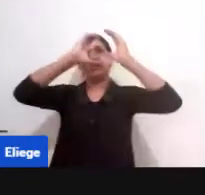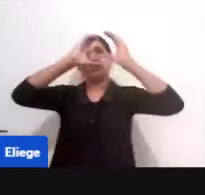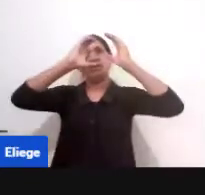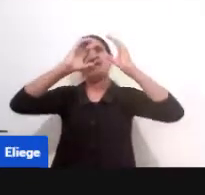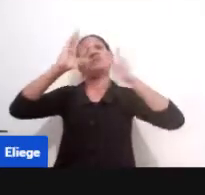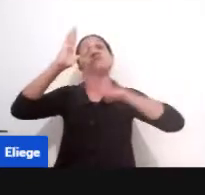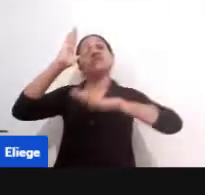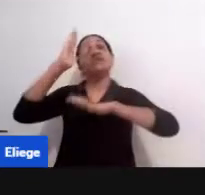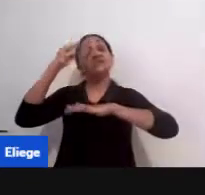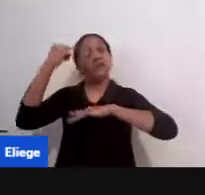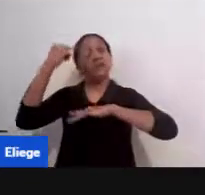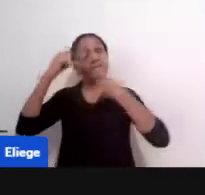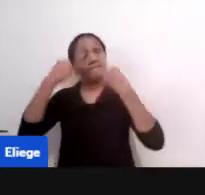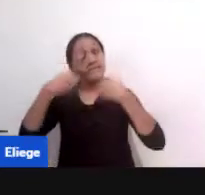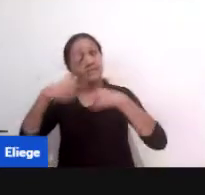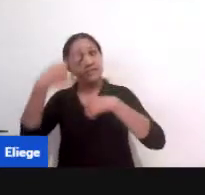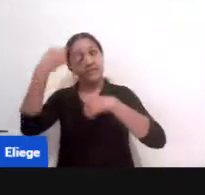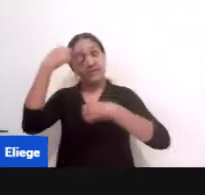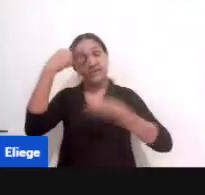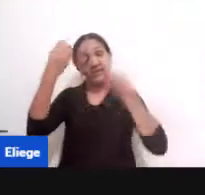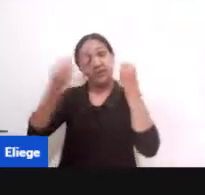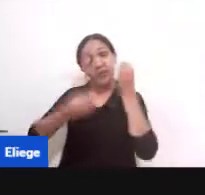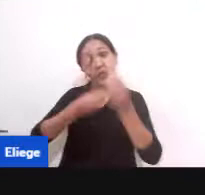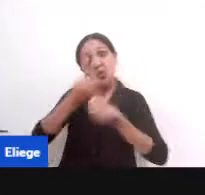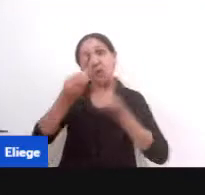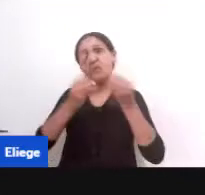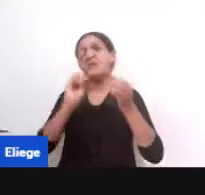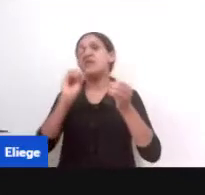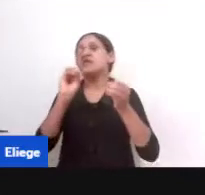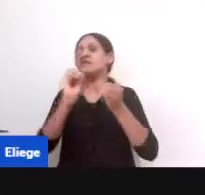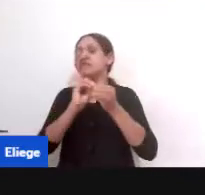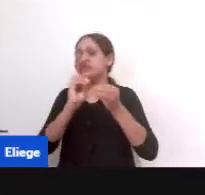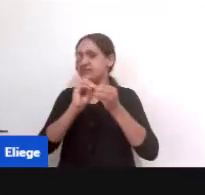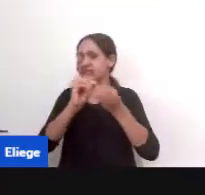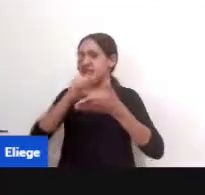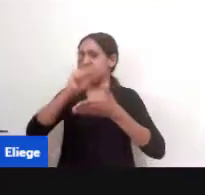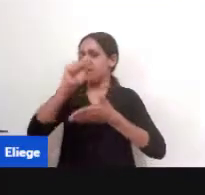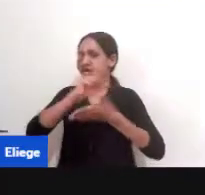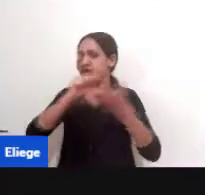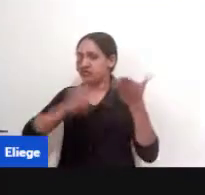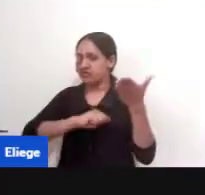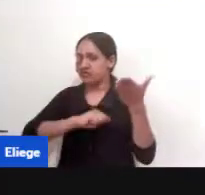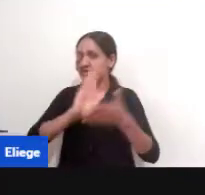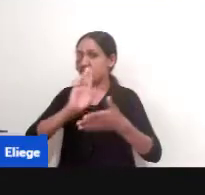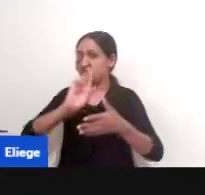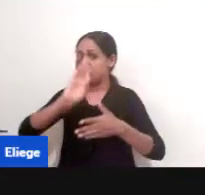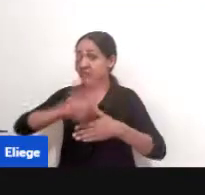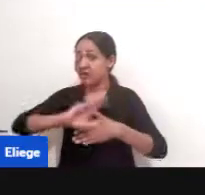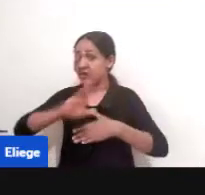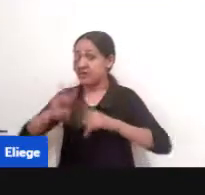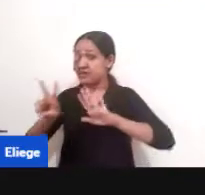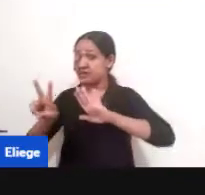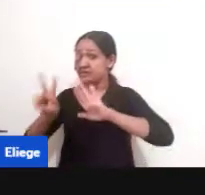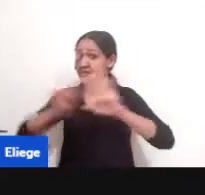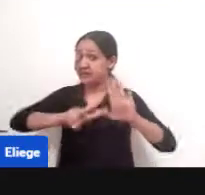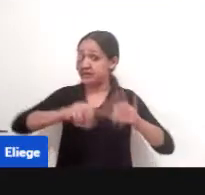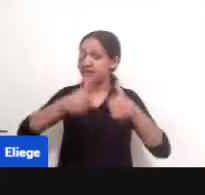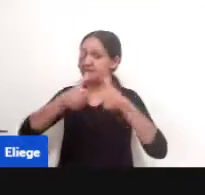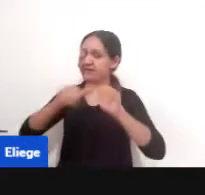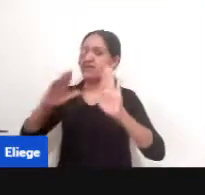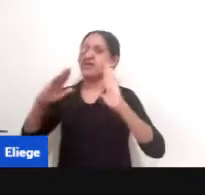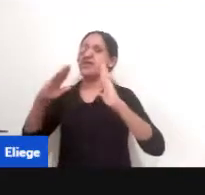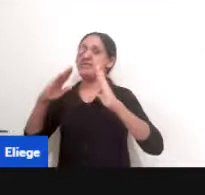tenho que pensar como que eu vou inserir essa atividade já pensando na semana que ele for ficar em casa também.